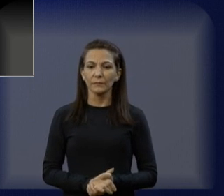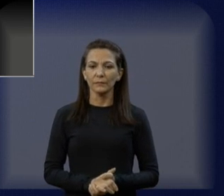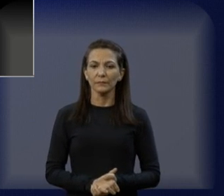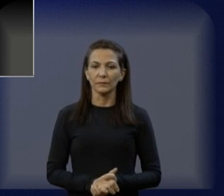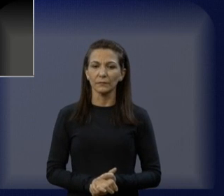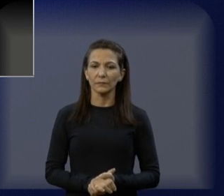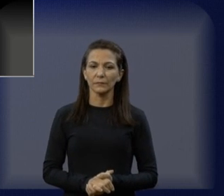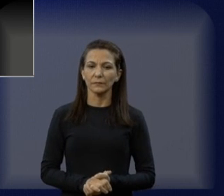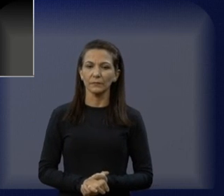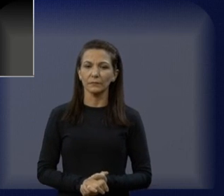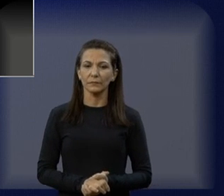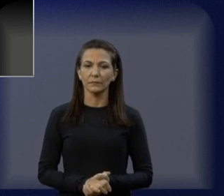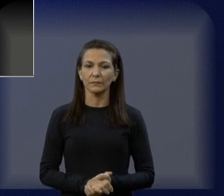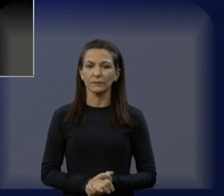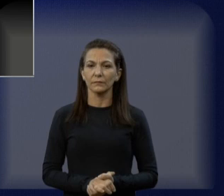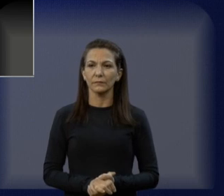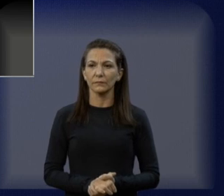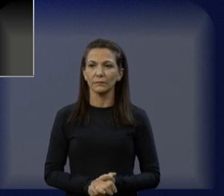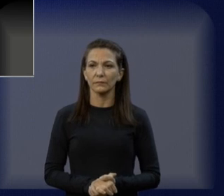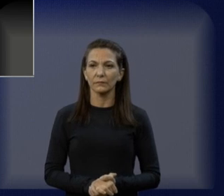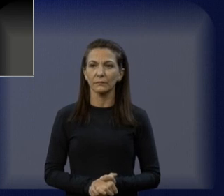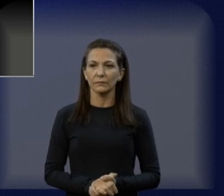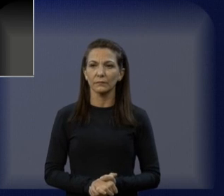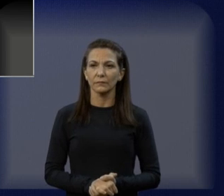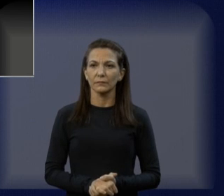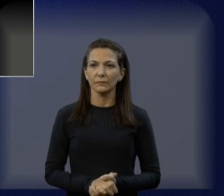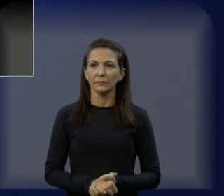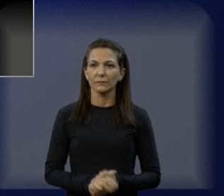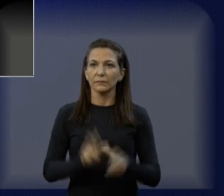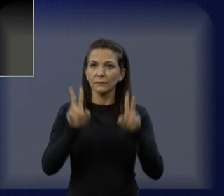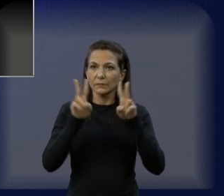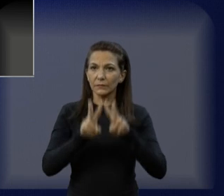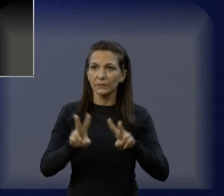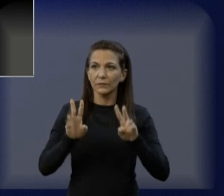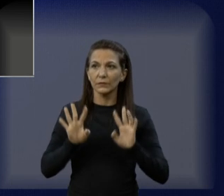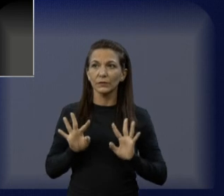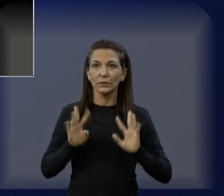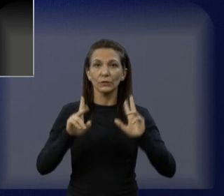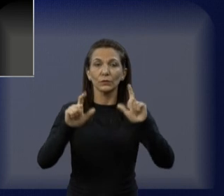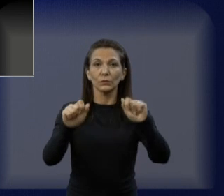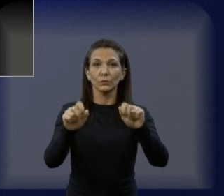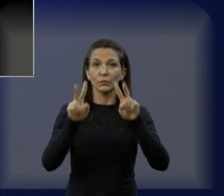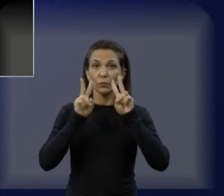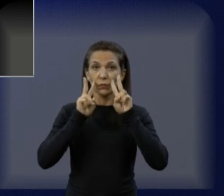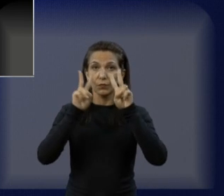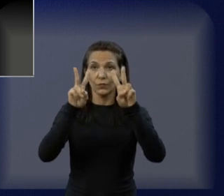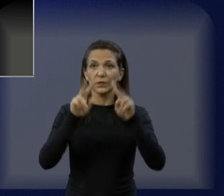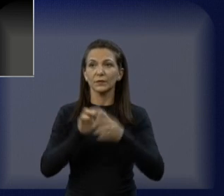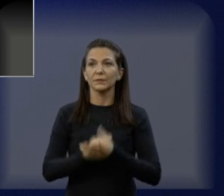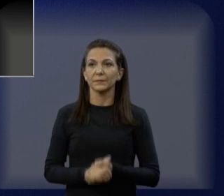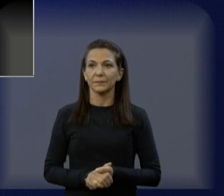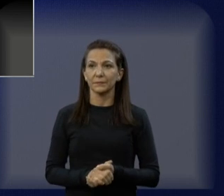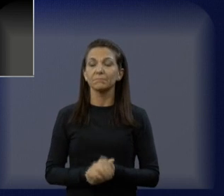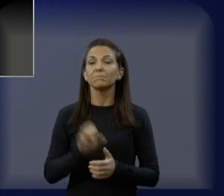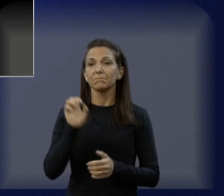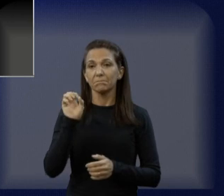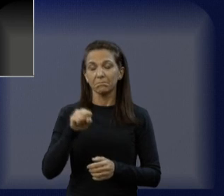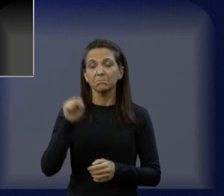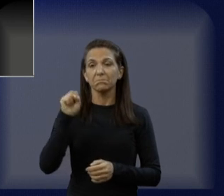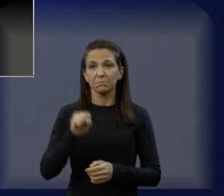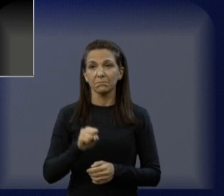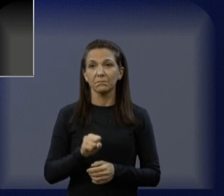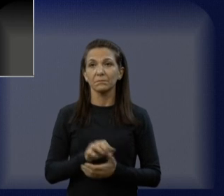e vamos vamos no visual tá todo mundo aqui ó vamos agora sim